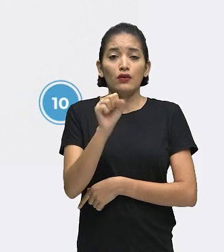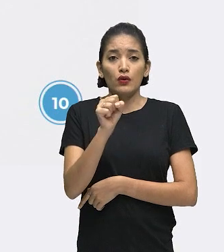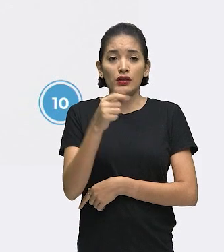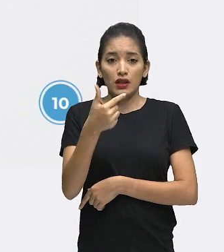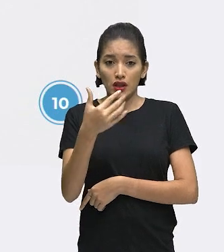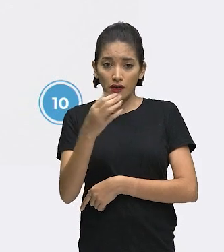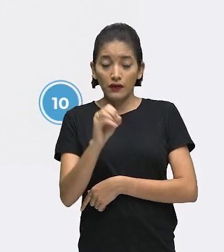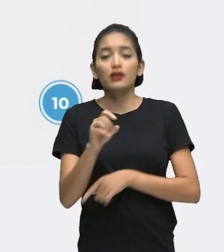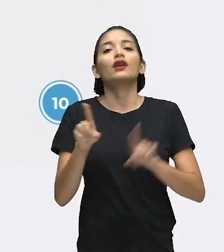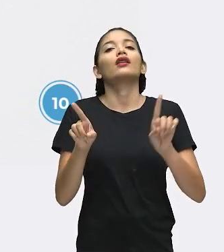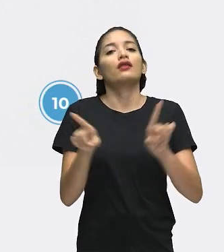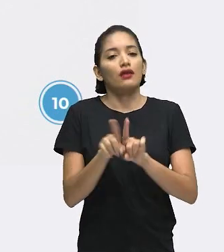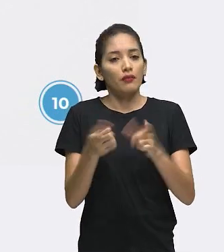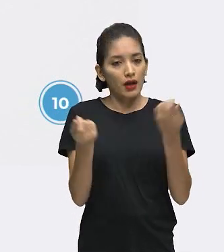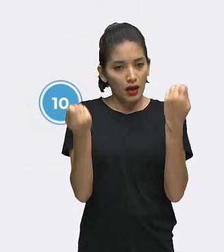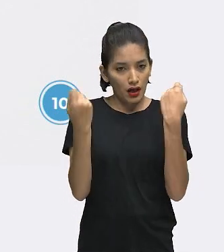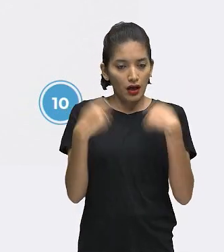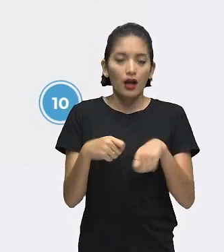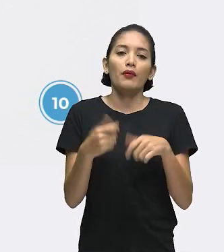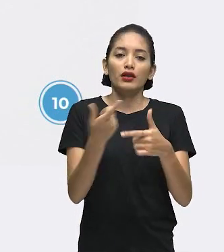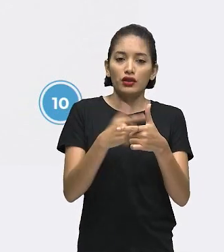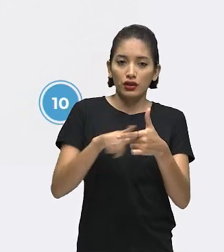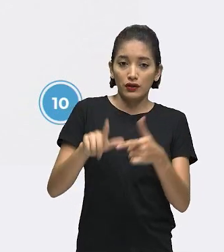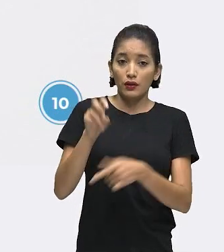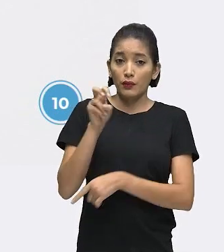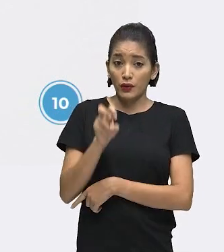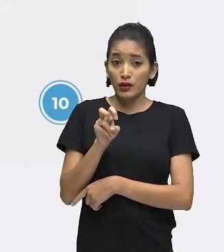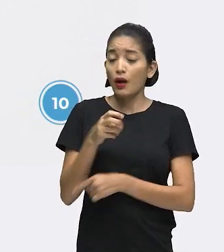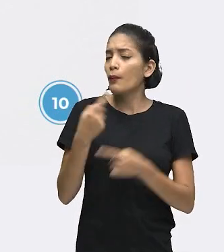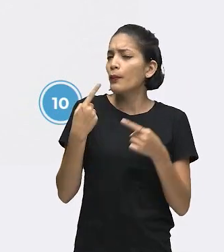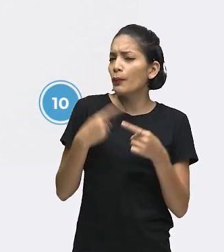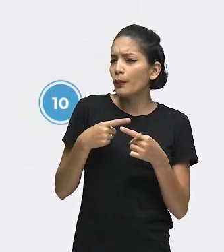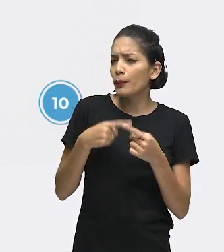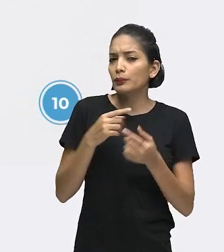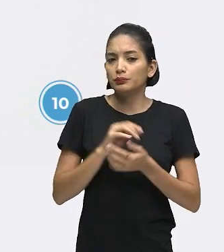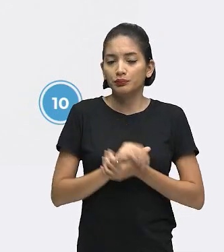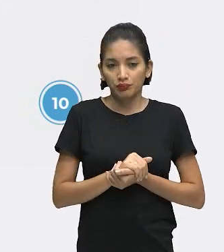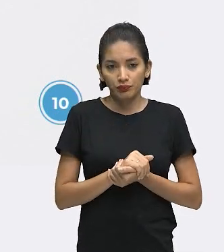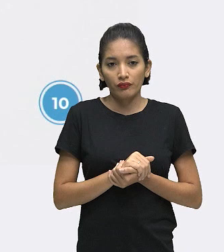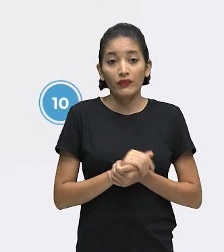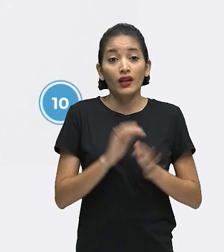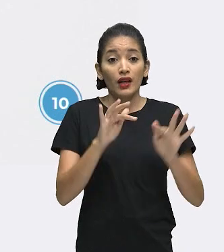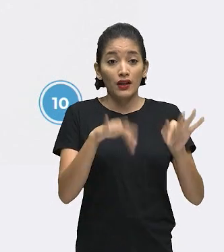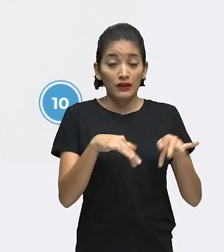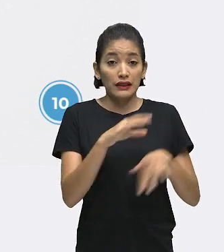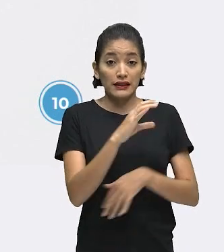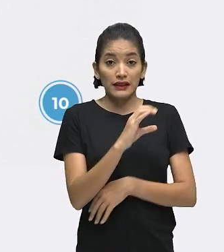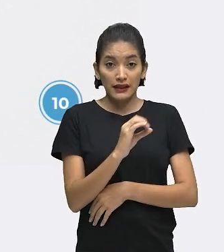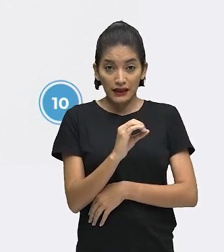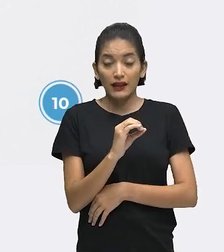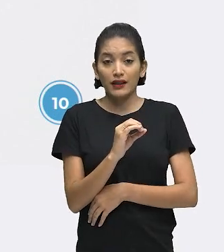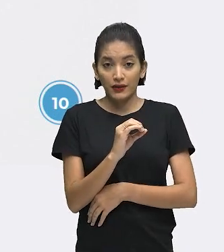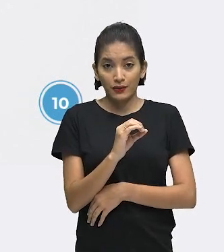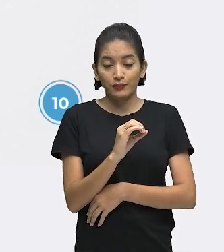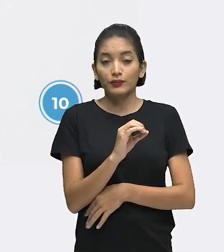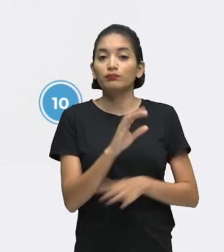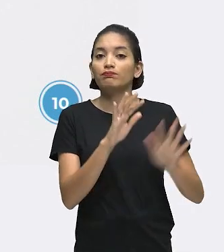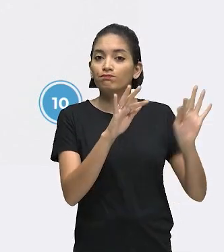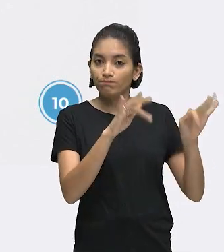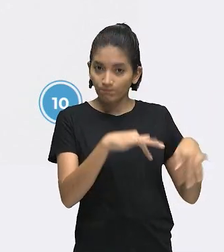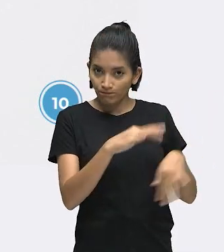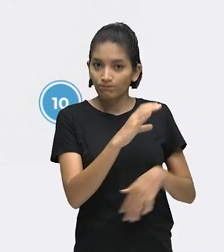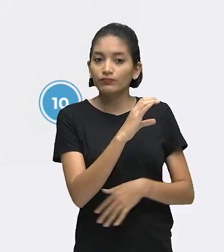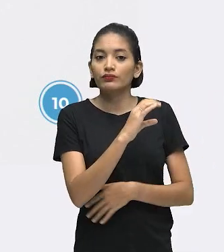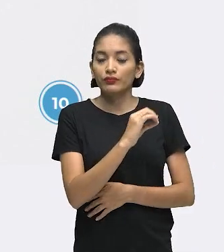76.820, ele também é divisível por 5. Por quê? Porque ele termina em 0. E terminando em 0,